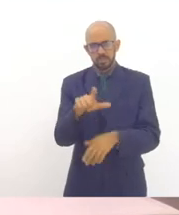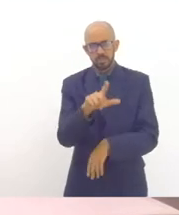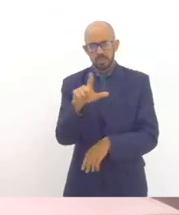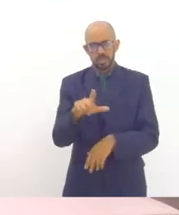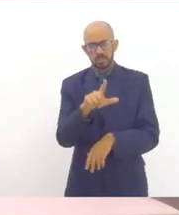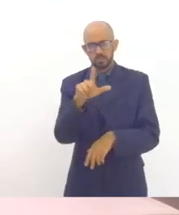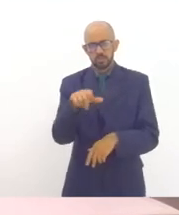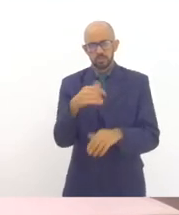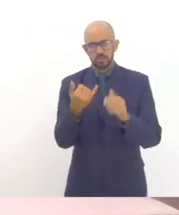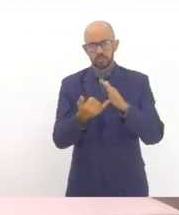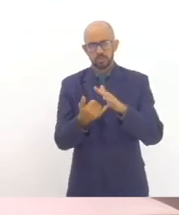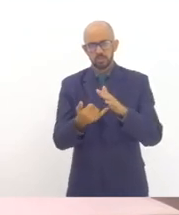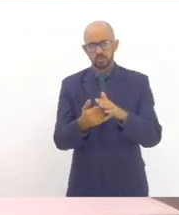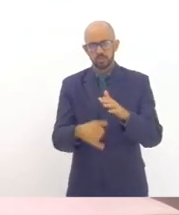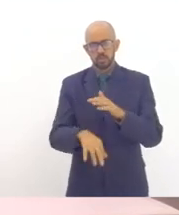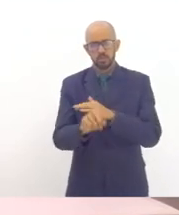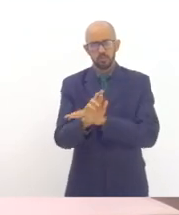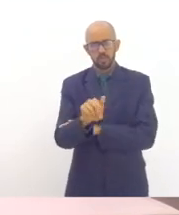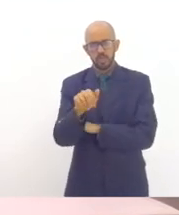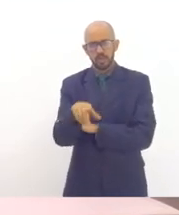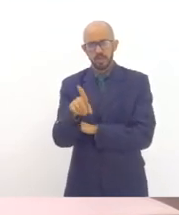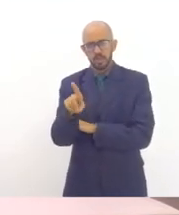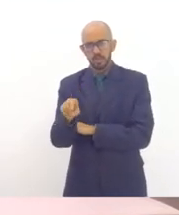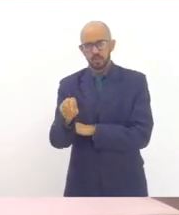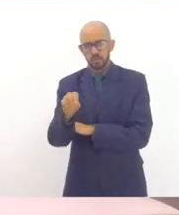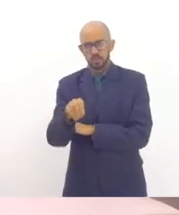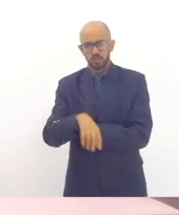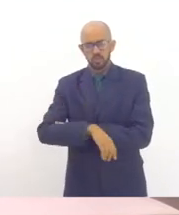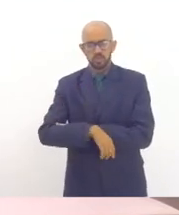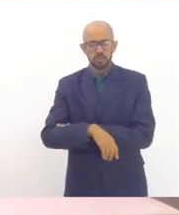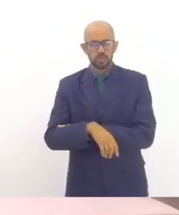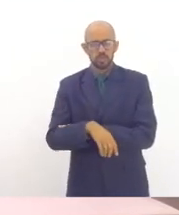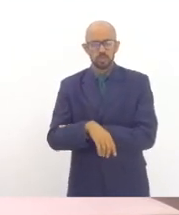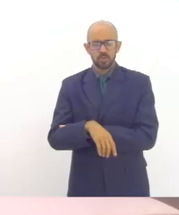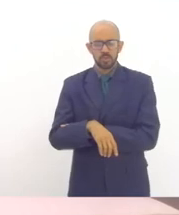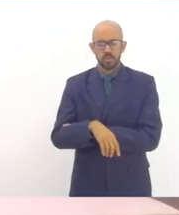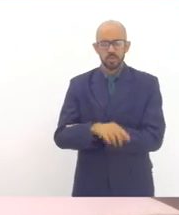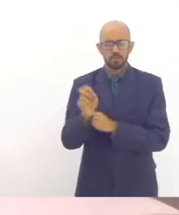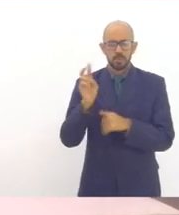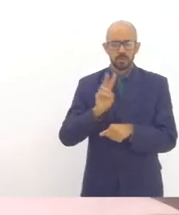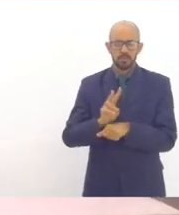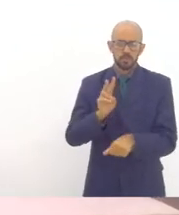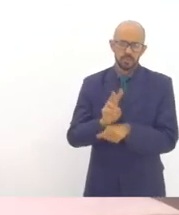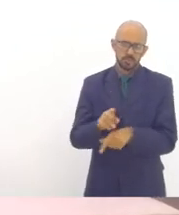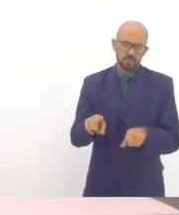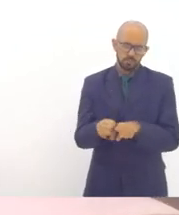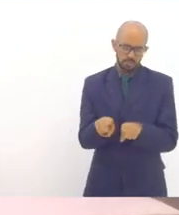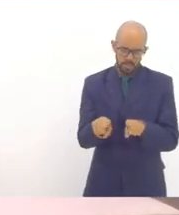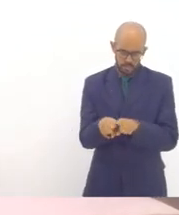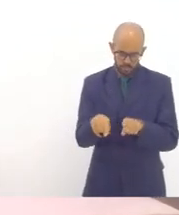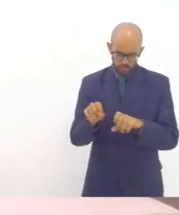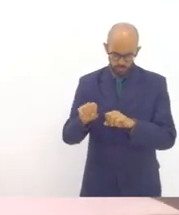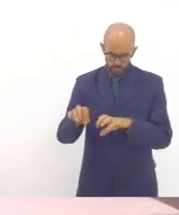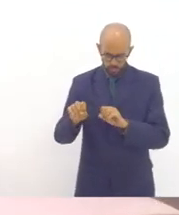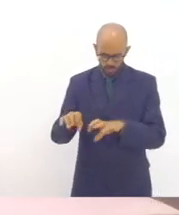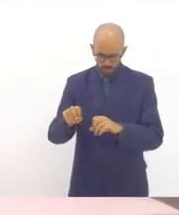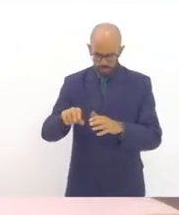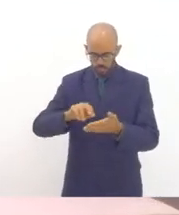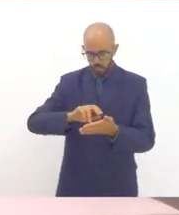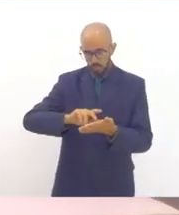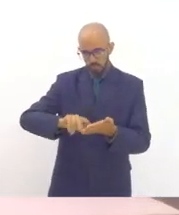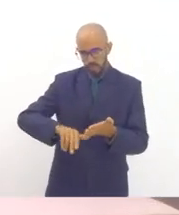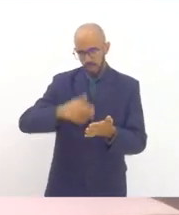de Aplicação Fernando Rodrigues da Silveira, conhecido como CAP-UERJ, em defesa também de uma educação